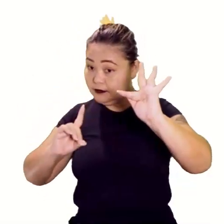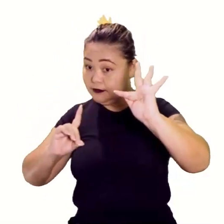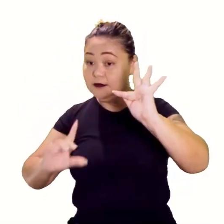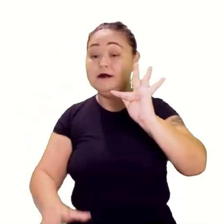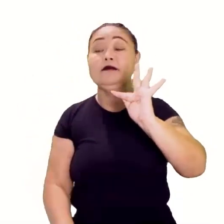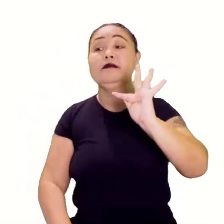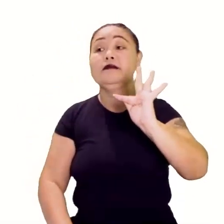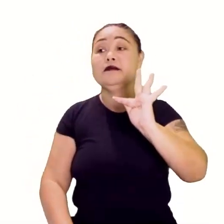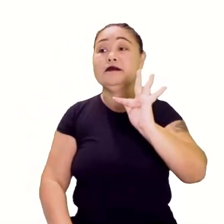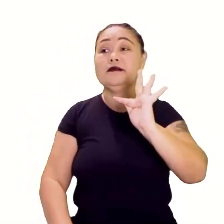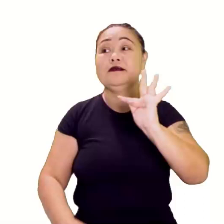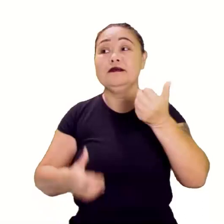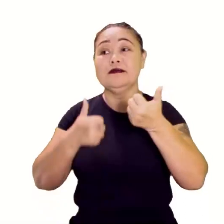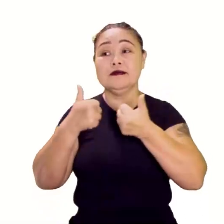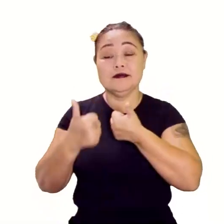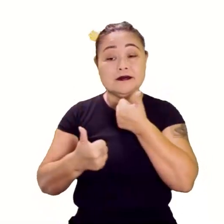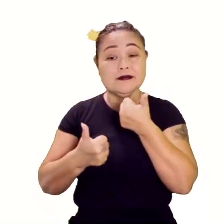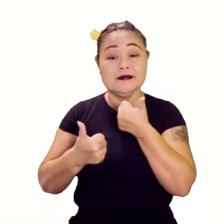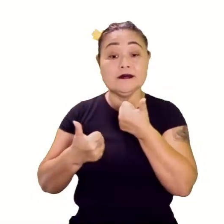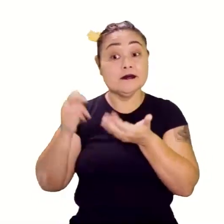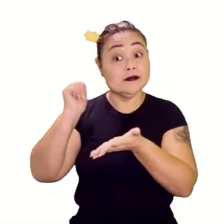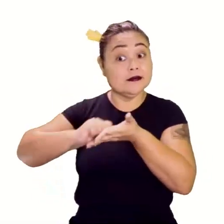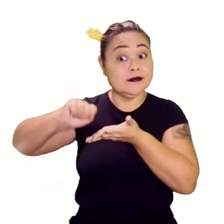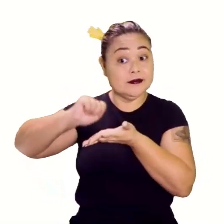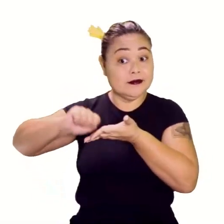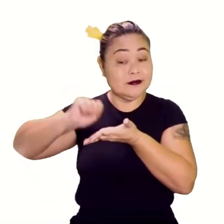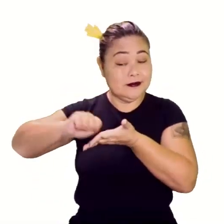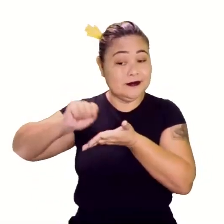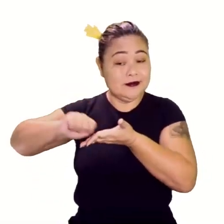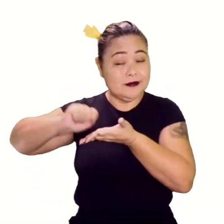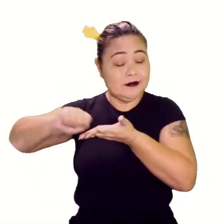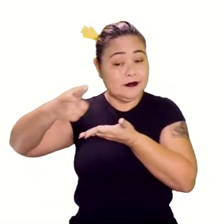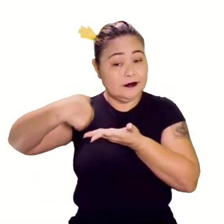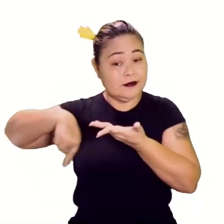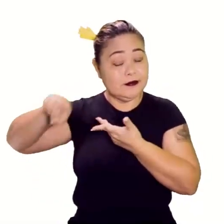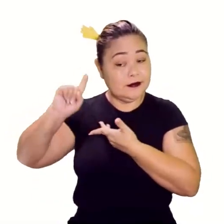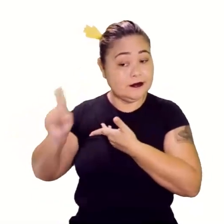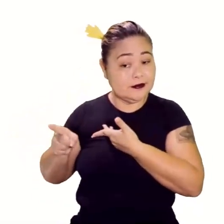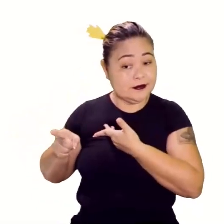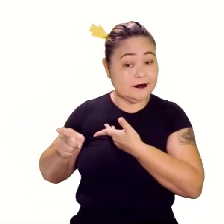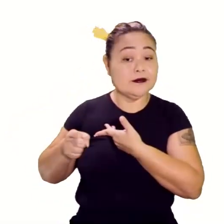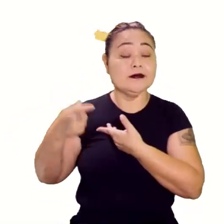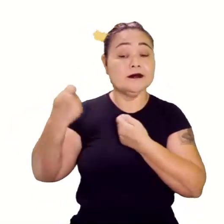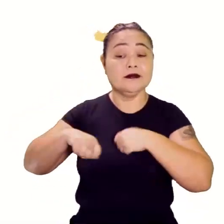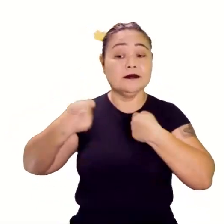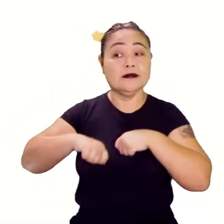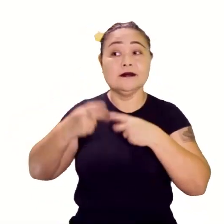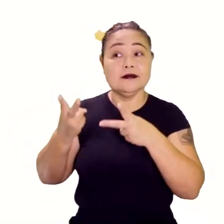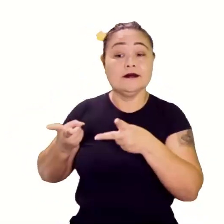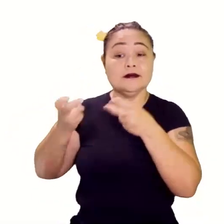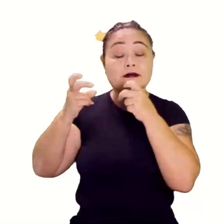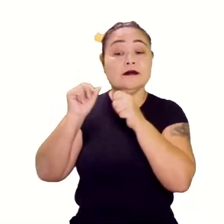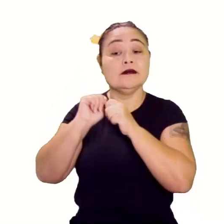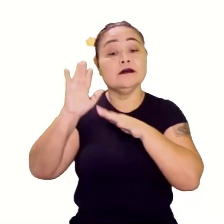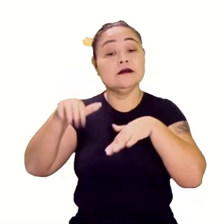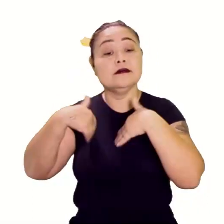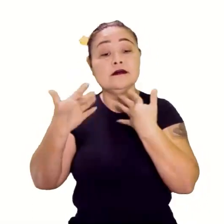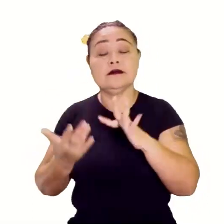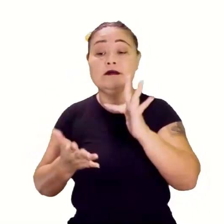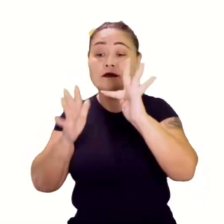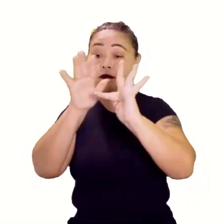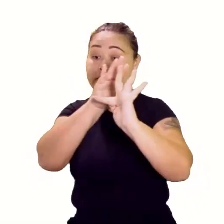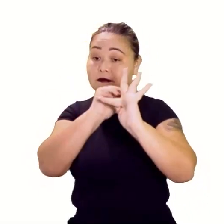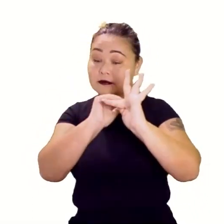decrescente. Legal. Então, beleza. Então a anota torre... aí, né? Anota aí o coraçãozinho da aula, porque você precisa perceber quando a